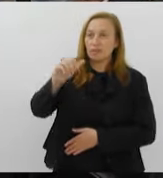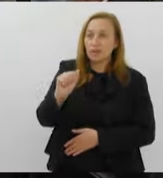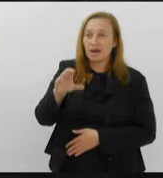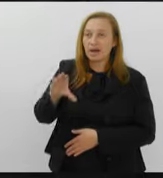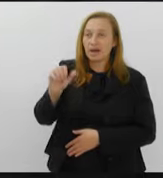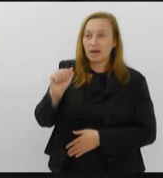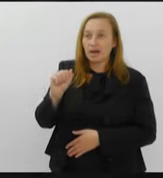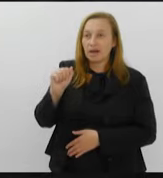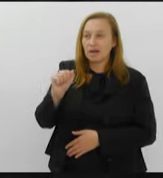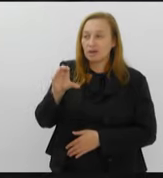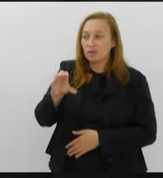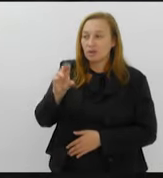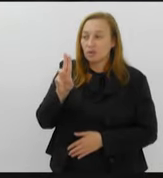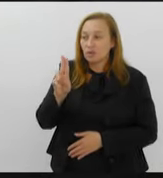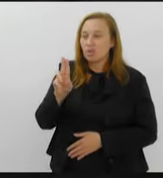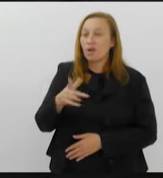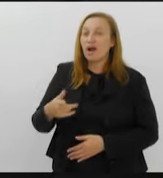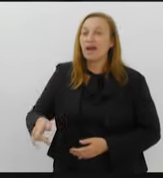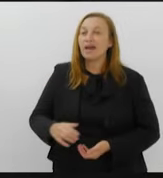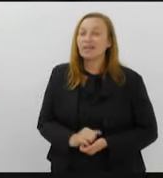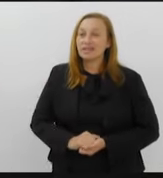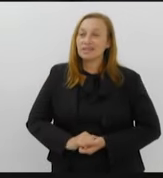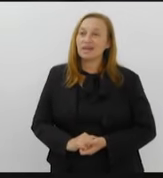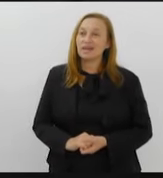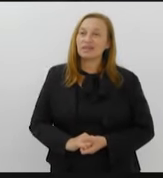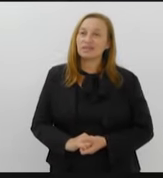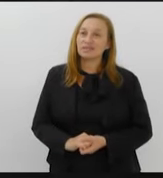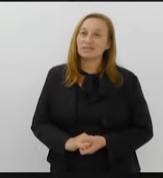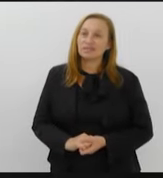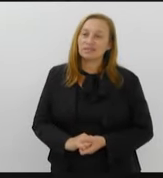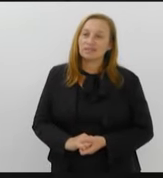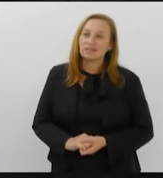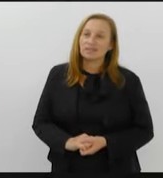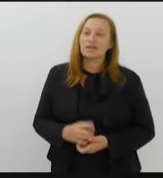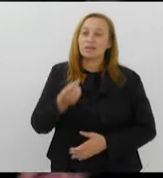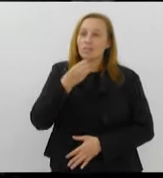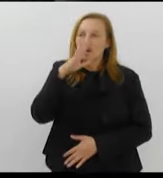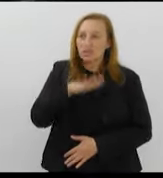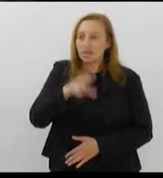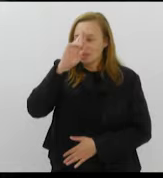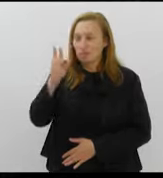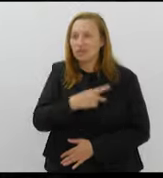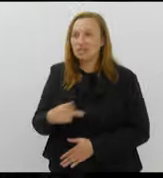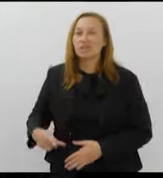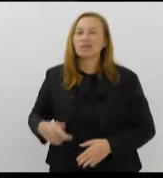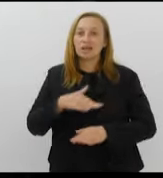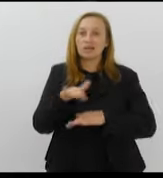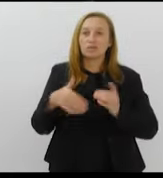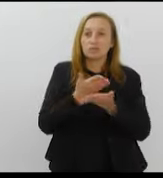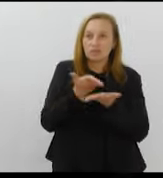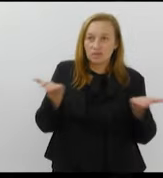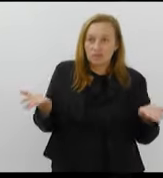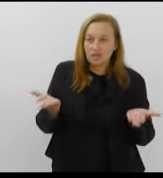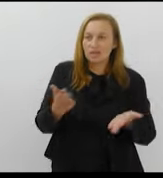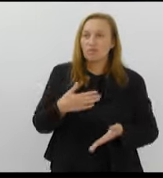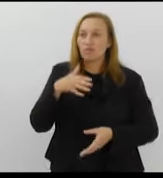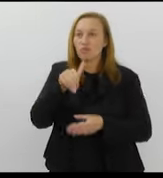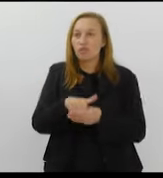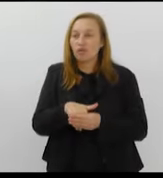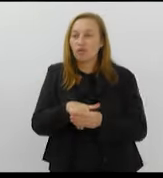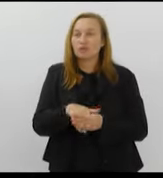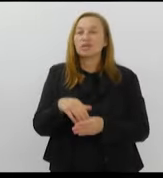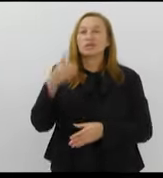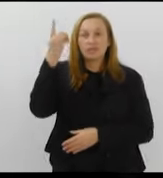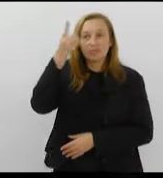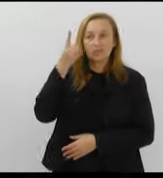Nosso nobre deputado aposta aqui, Wellington José. Boa tarde, presidente, boa tarde a todos. Meu voto vai para